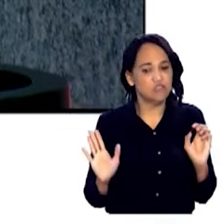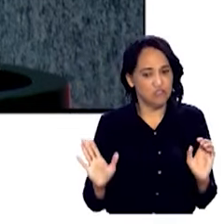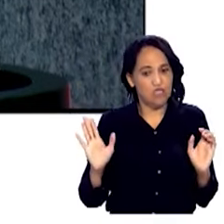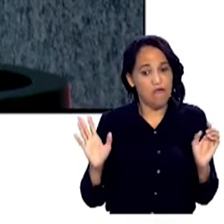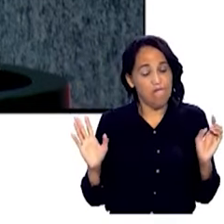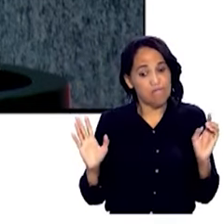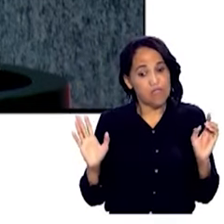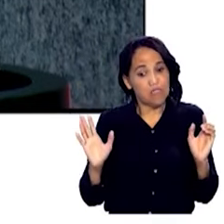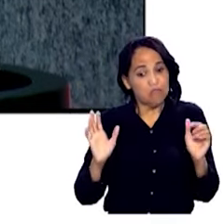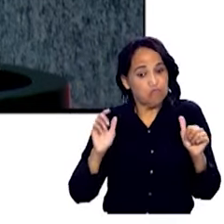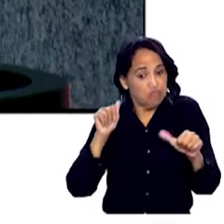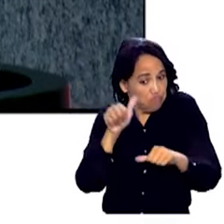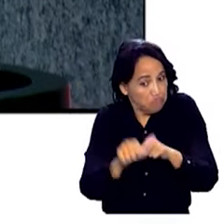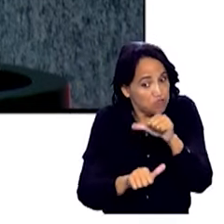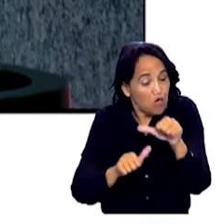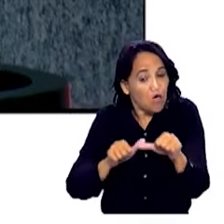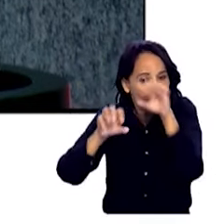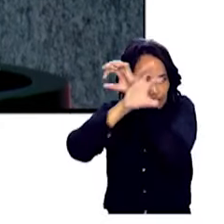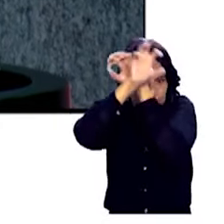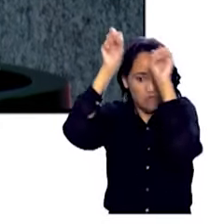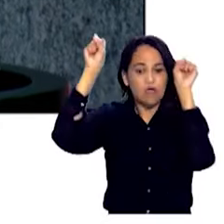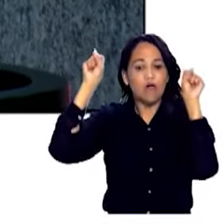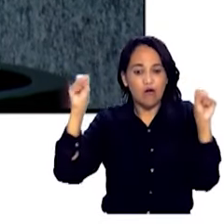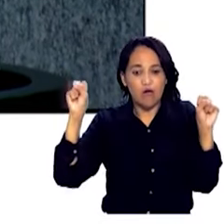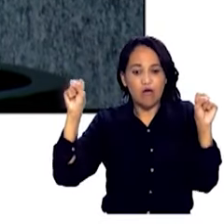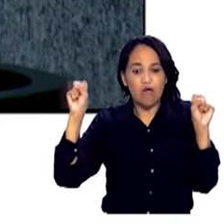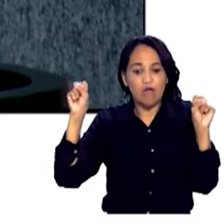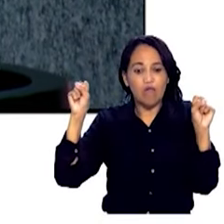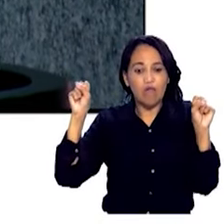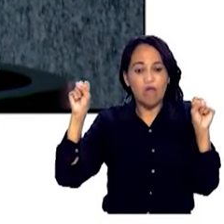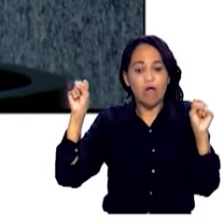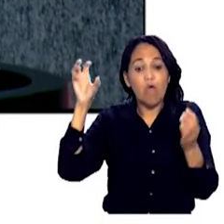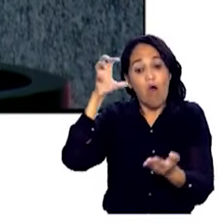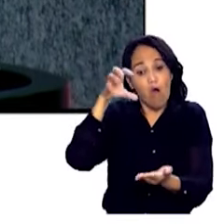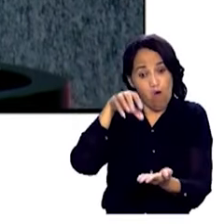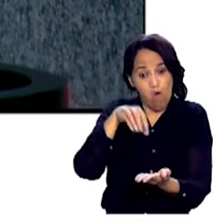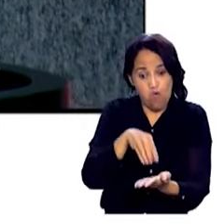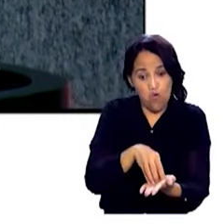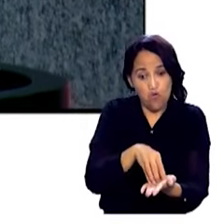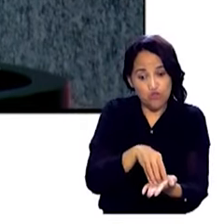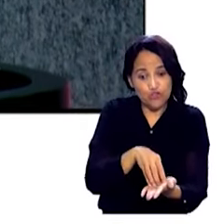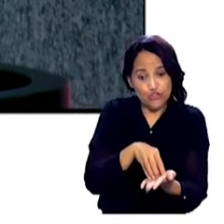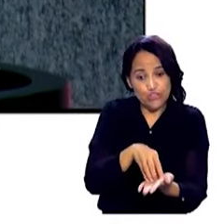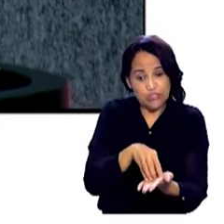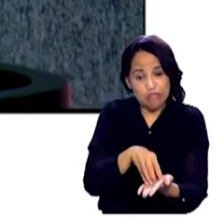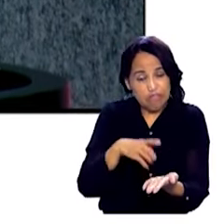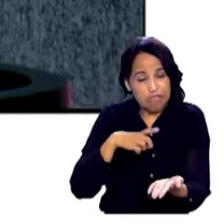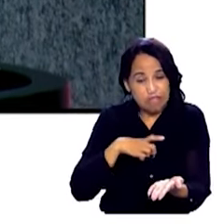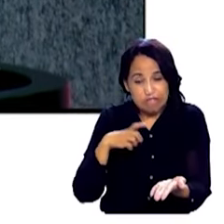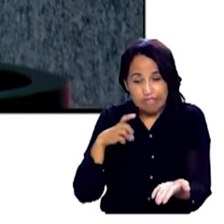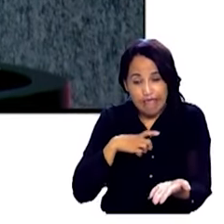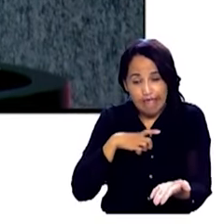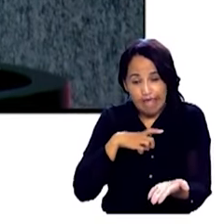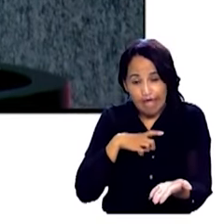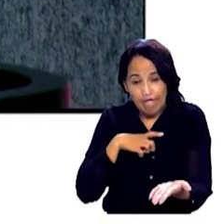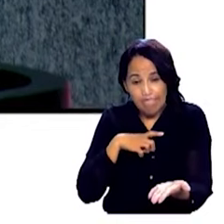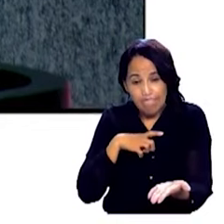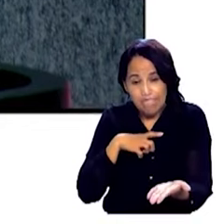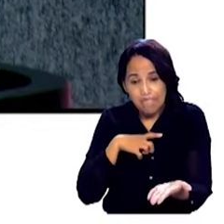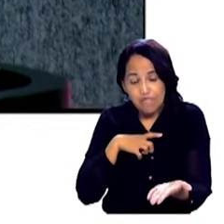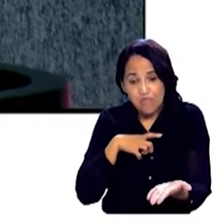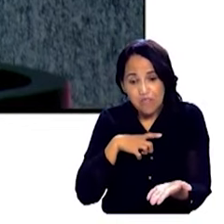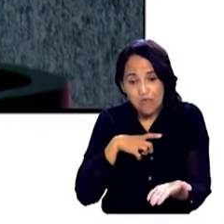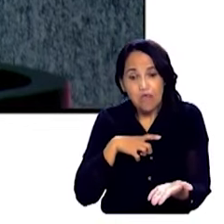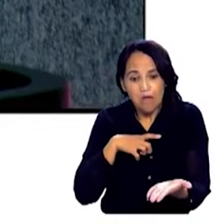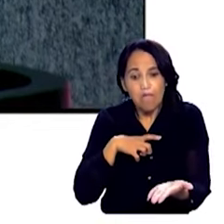suprema corte H uma Suprema corte que tem uma uma ah cada palavra da